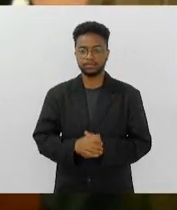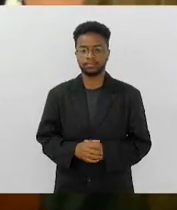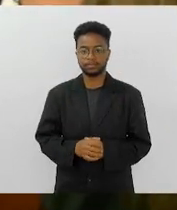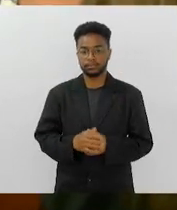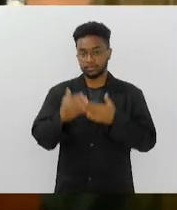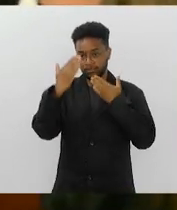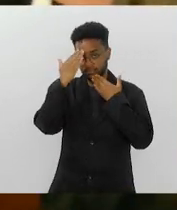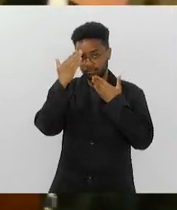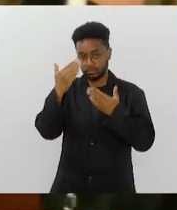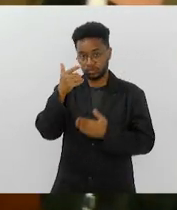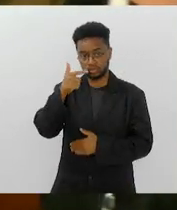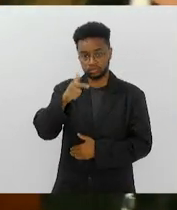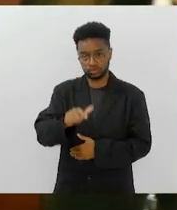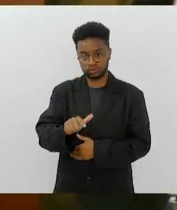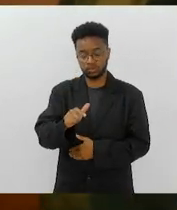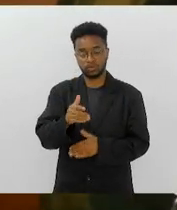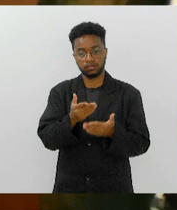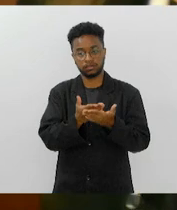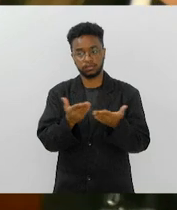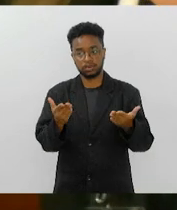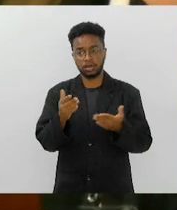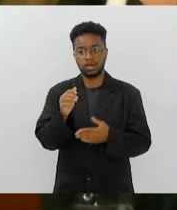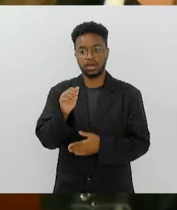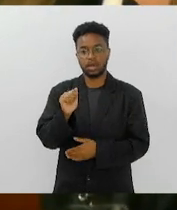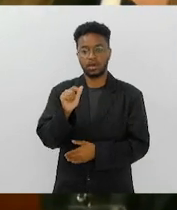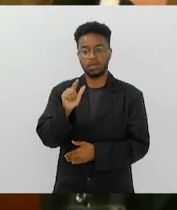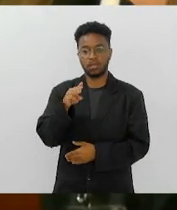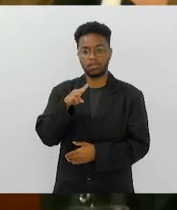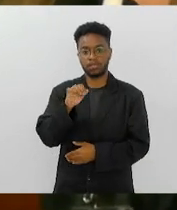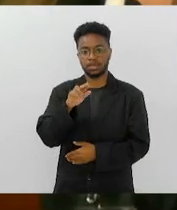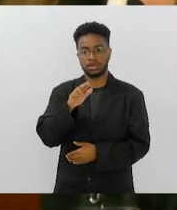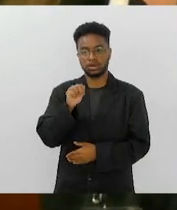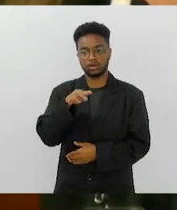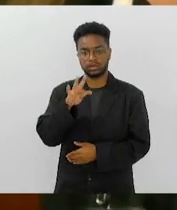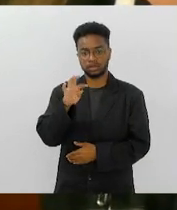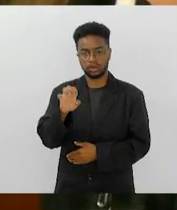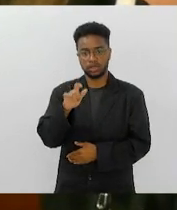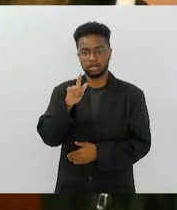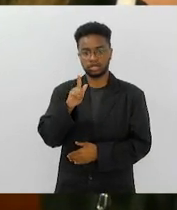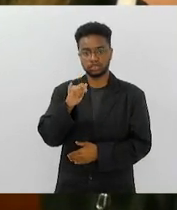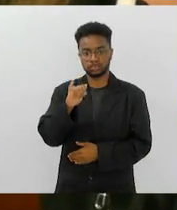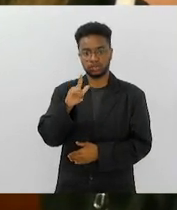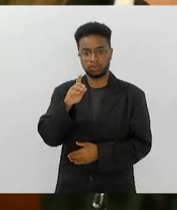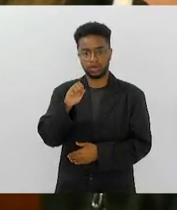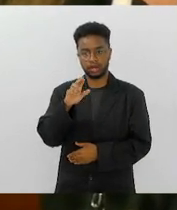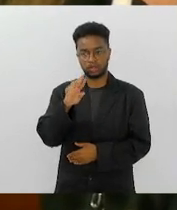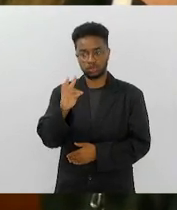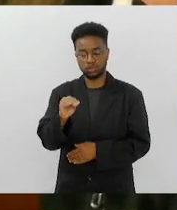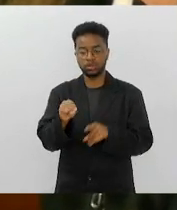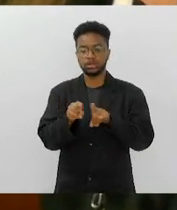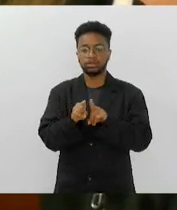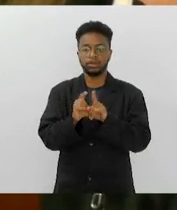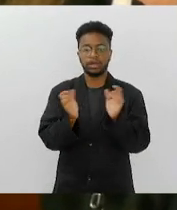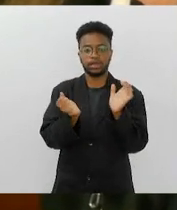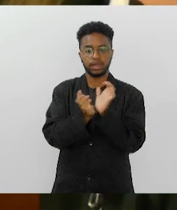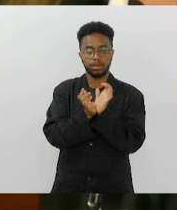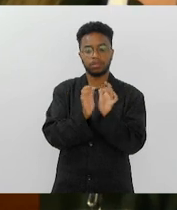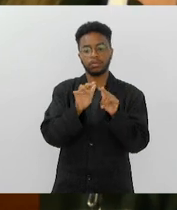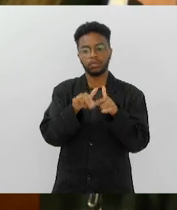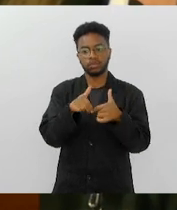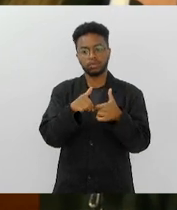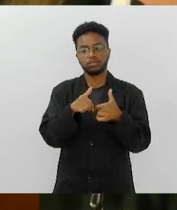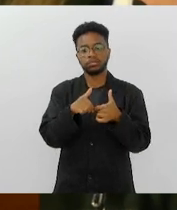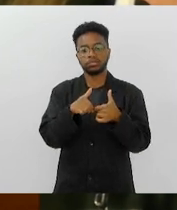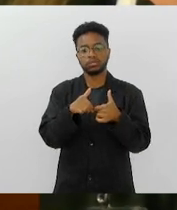Agradecer novamente ao senhor almirante Gilberto Lourenço e toda a sua equipe pela generosa cessão